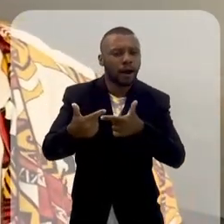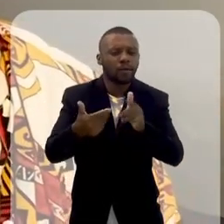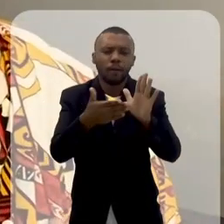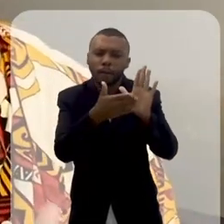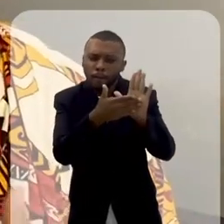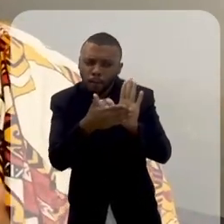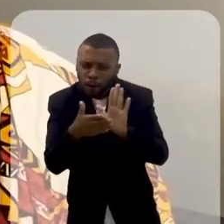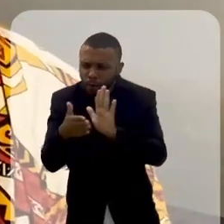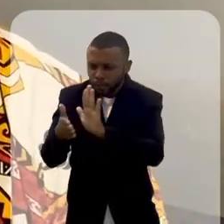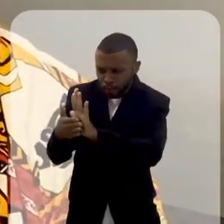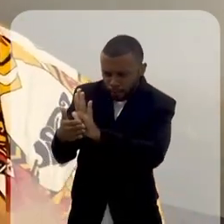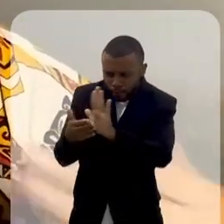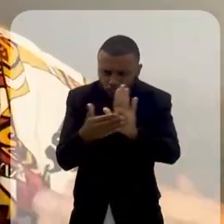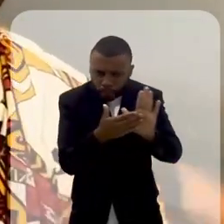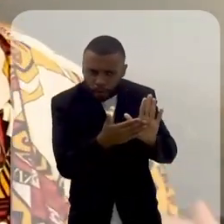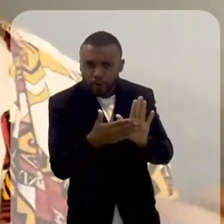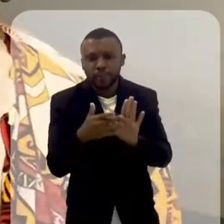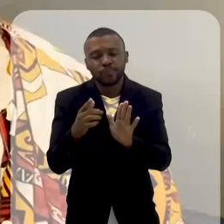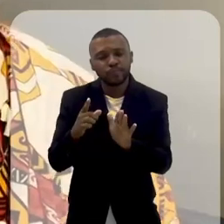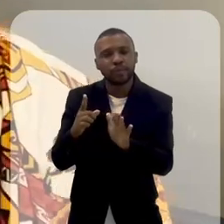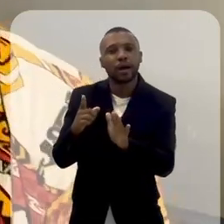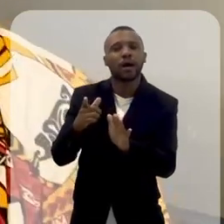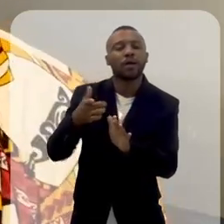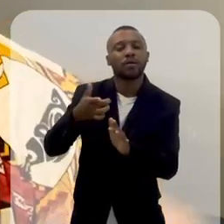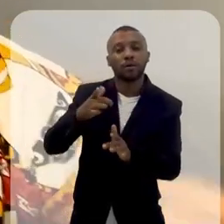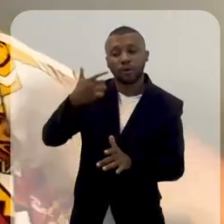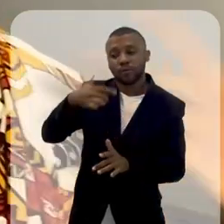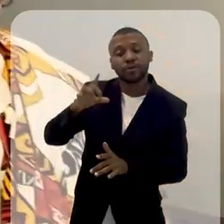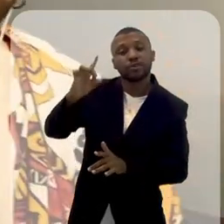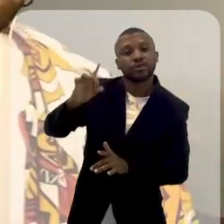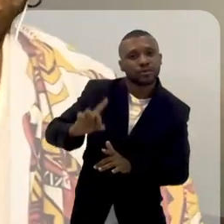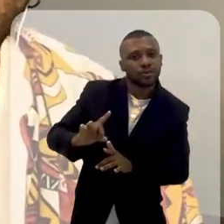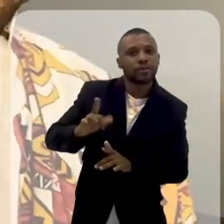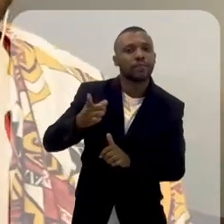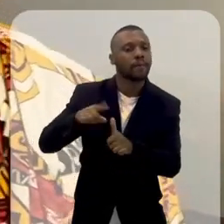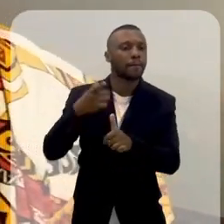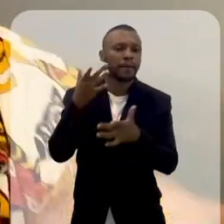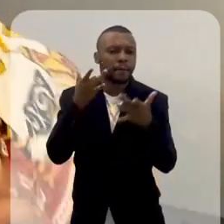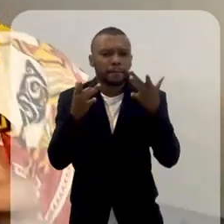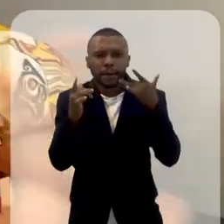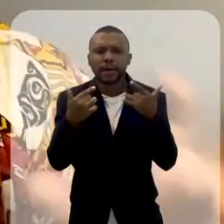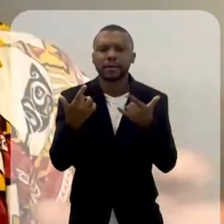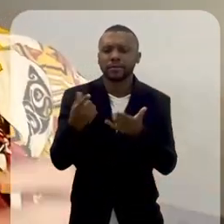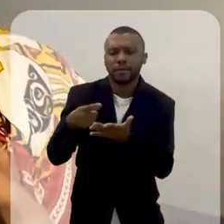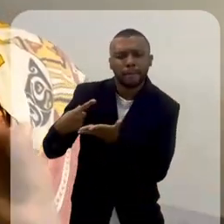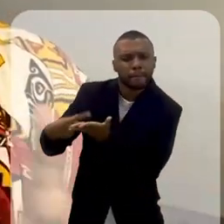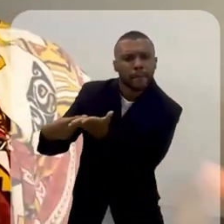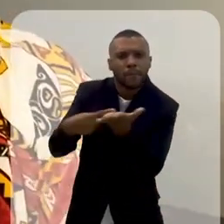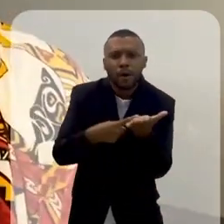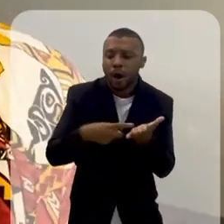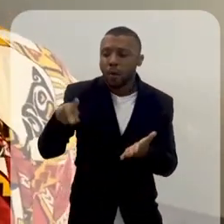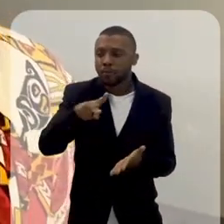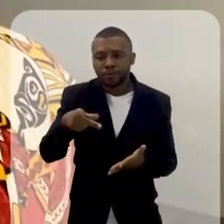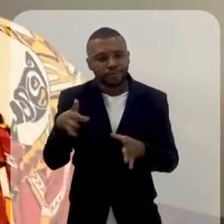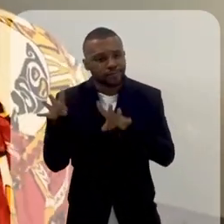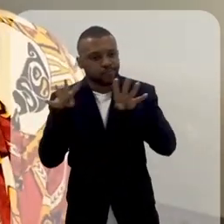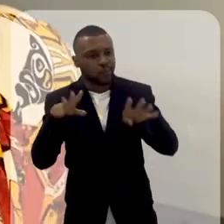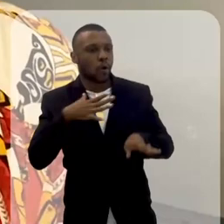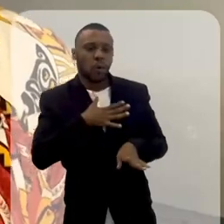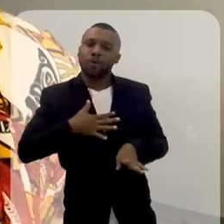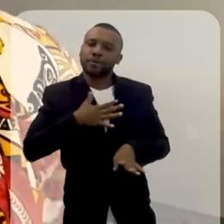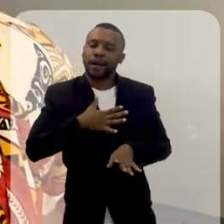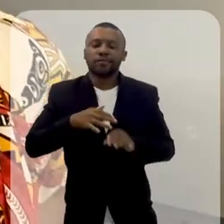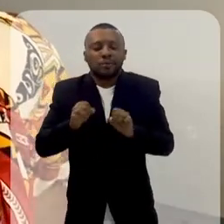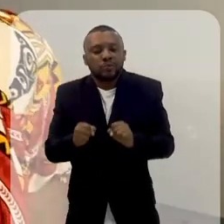trabalhos, né? Então, eu fui propondo, propondo, propondo. Aí eu dirigi minha primeira peça lá, e aí eu fui fazendo articulação, os professores começaram a gostar. Eu